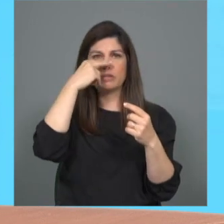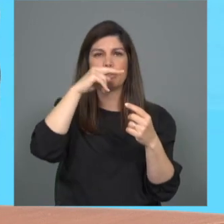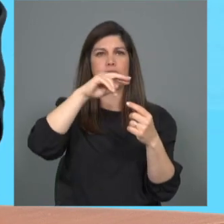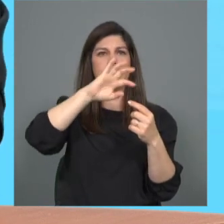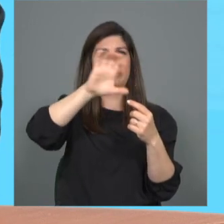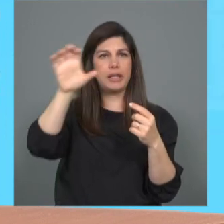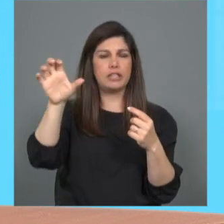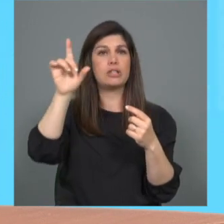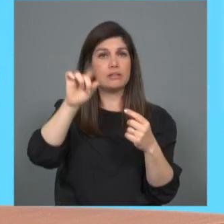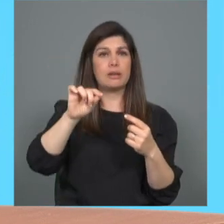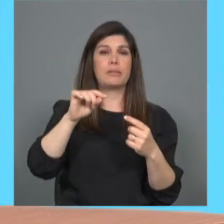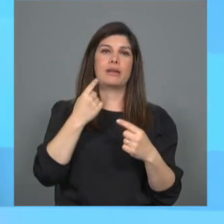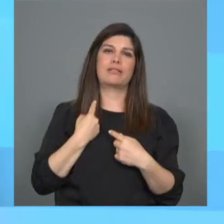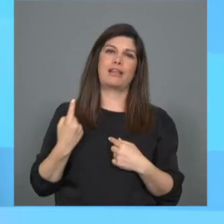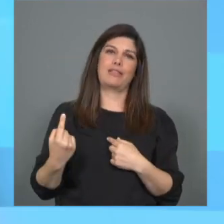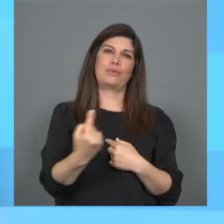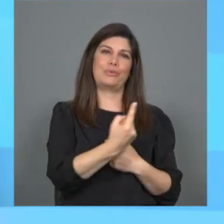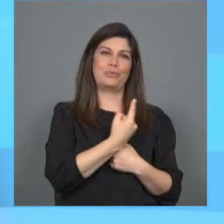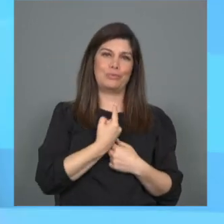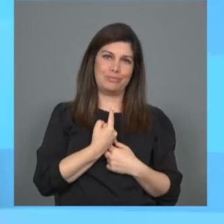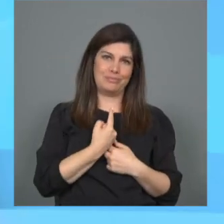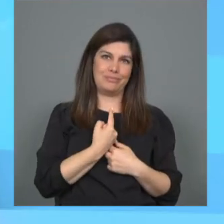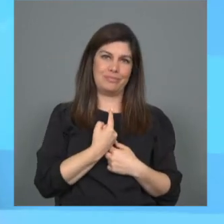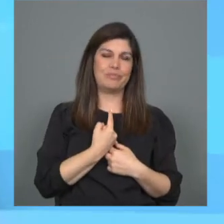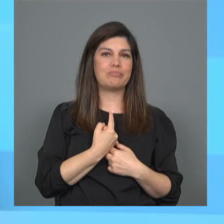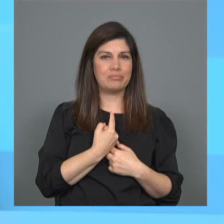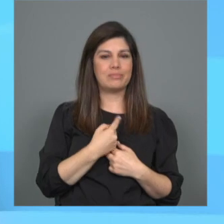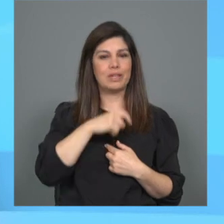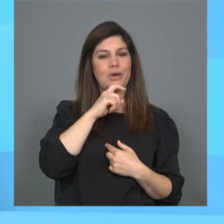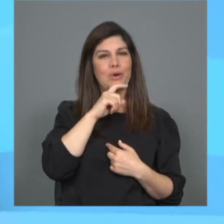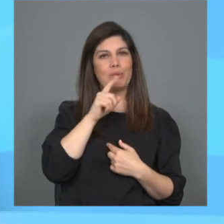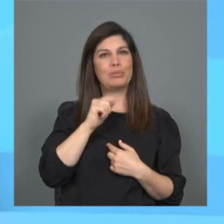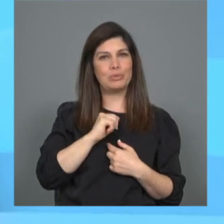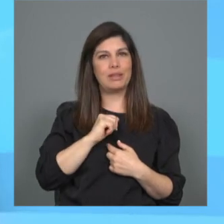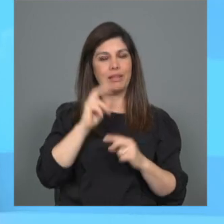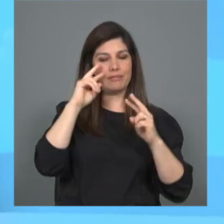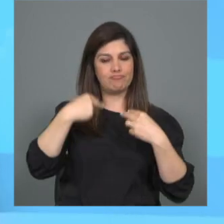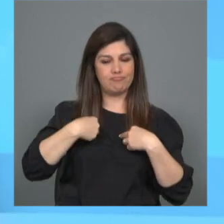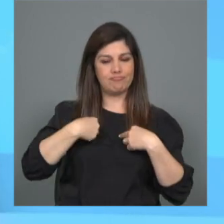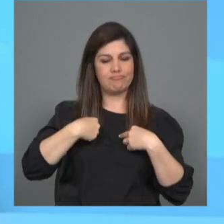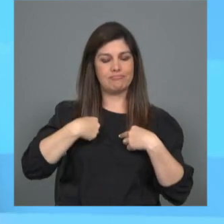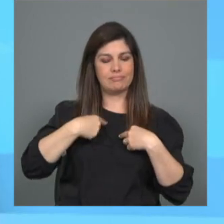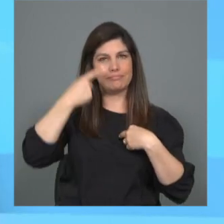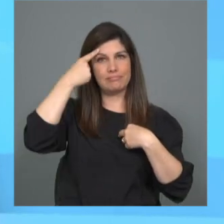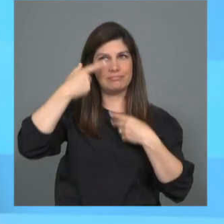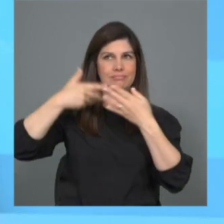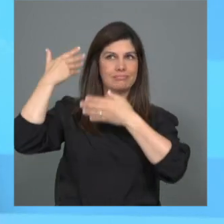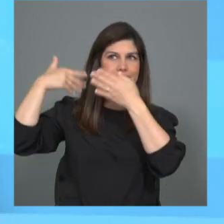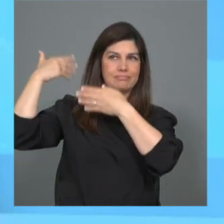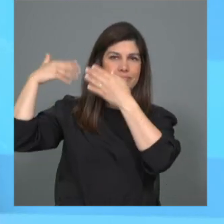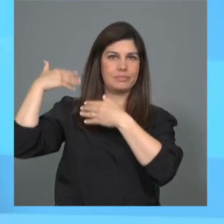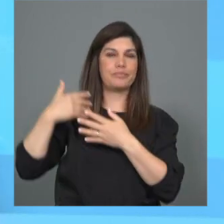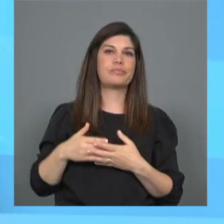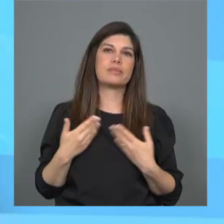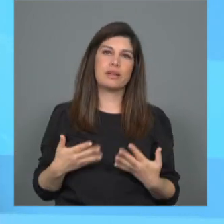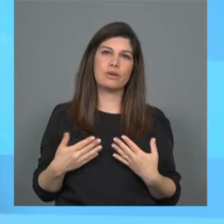isso... Sim, sem dúvida que é uma oportunidade também para olhar e fazer essa retrospectiva. Agora uma